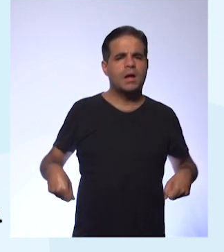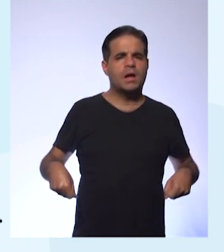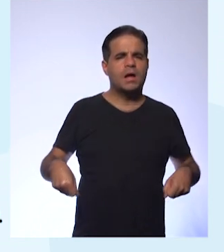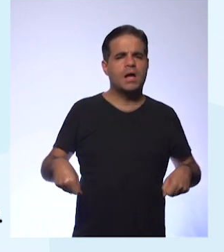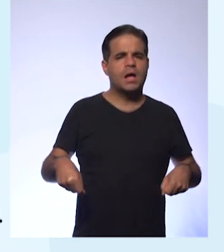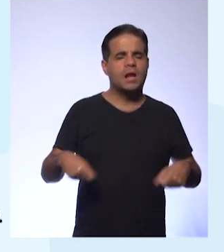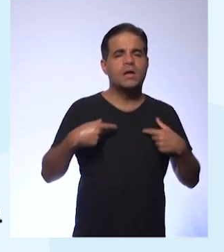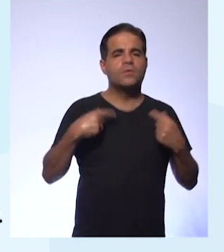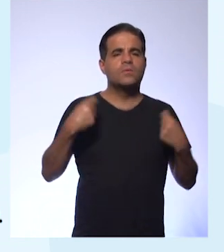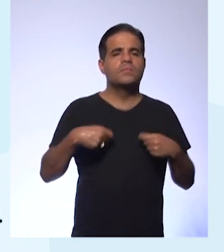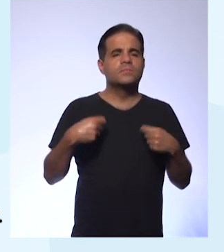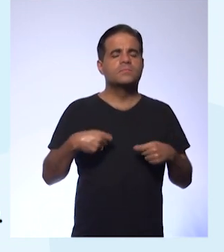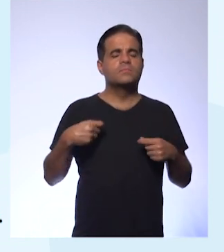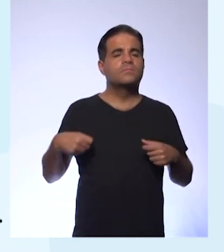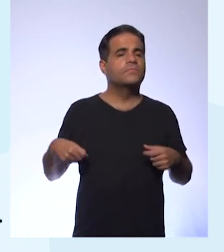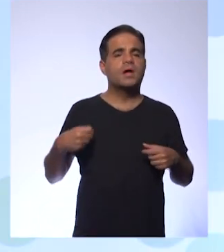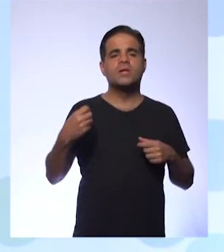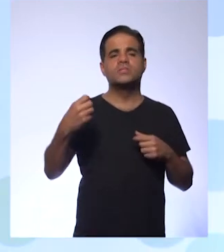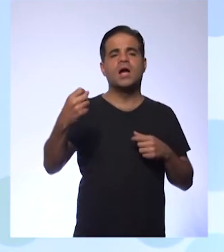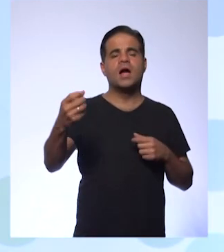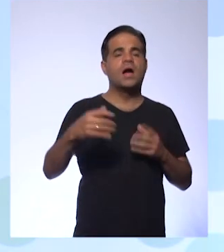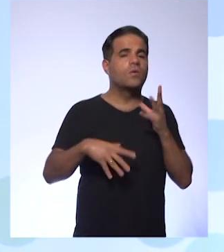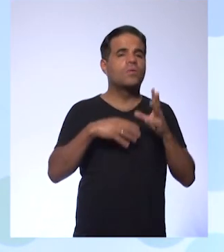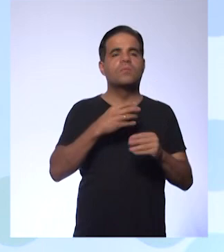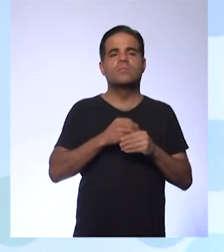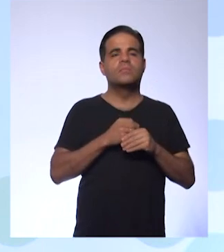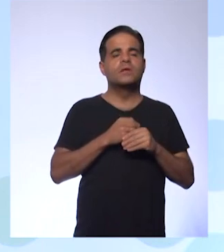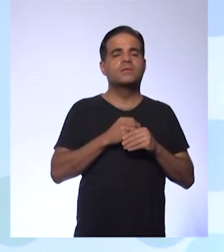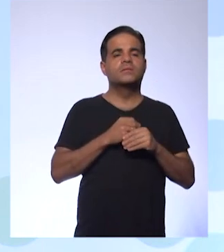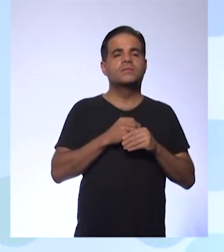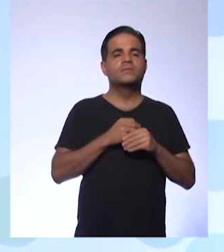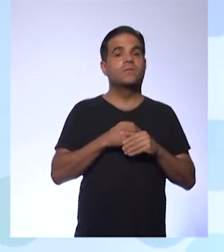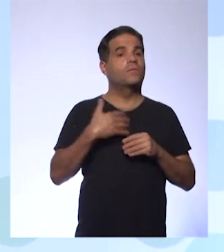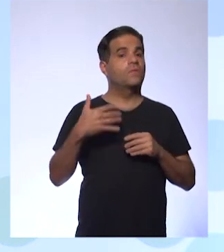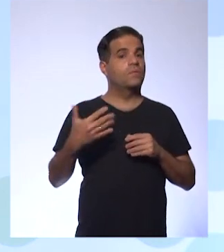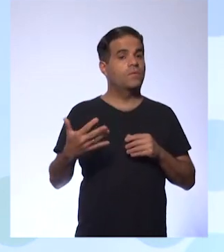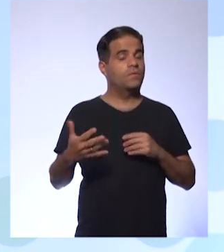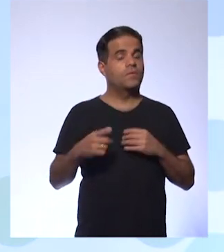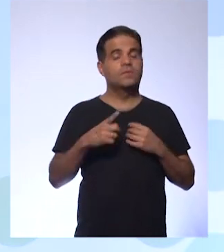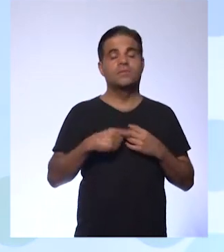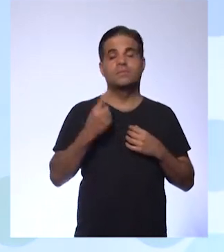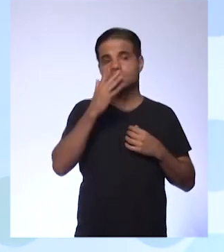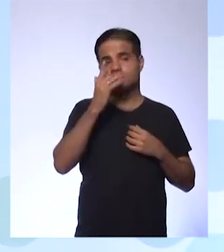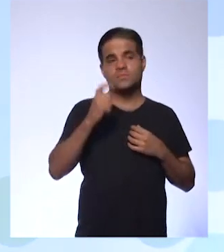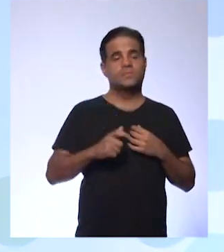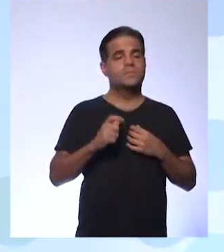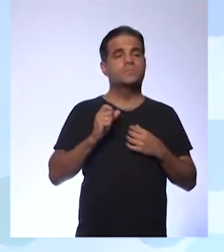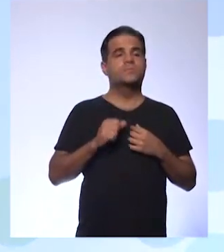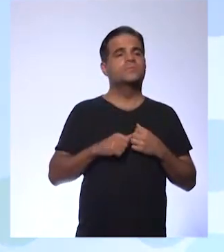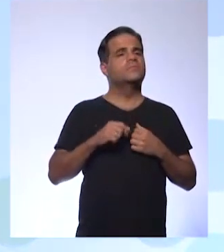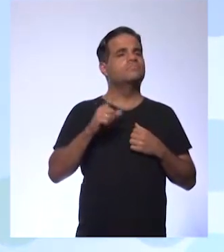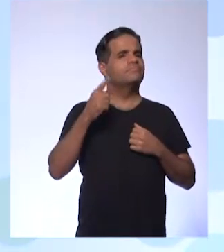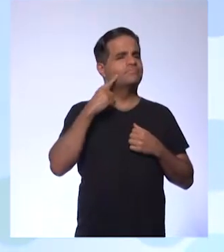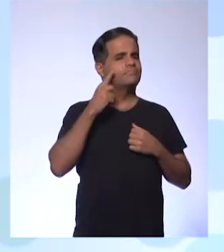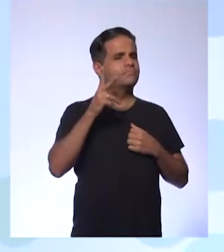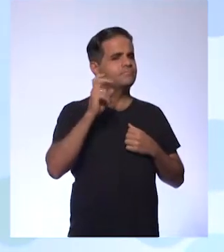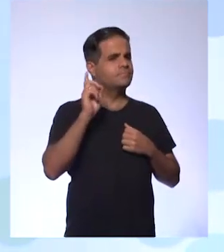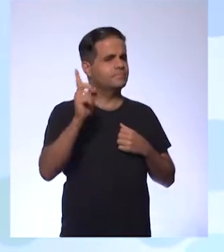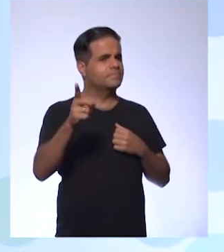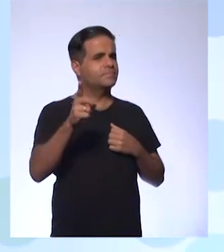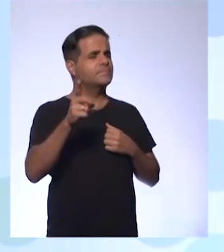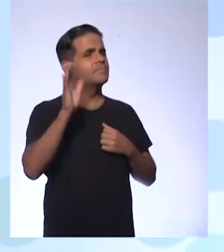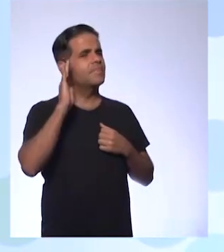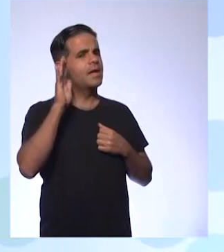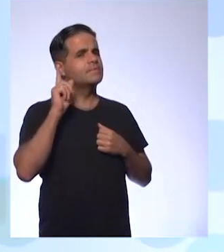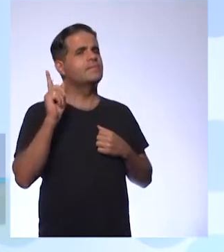Eu precisaria viajar, completa essa aí pra gente. Ó, já tem um aqui. Se eu pensei nessa Ah, também, eu